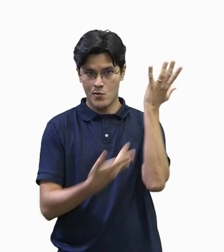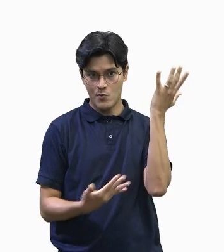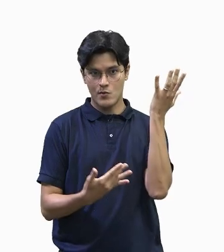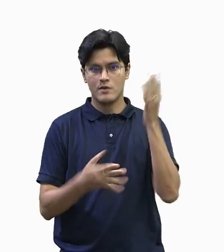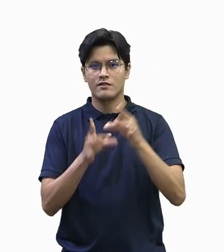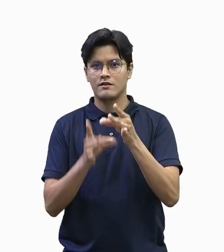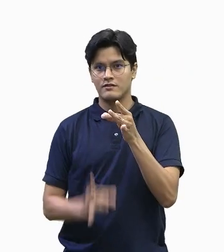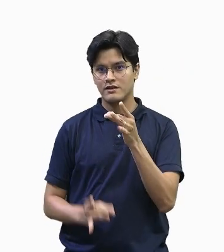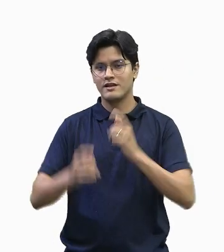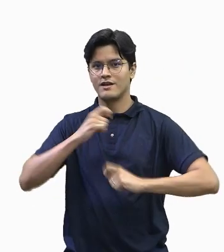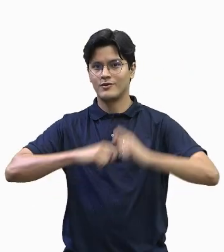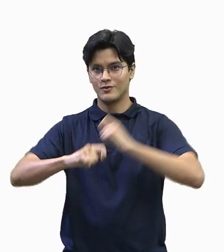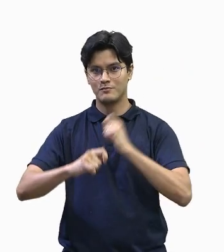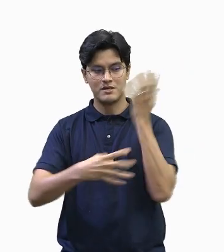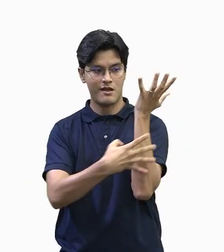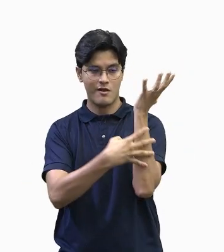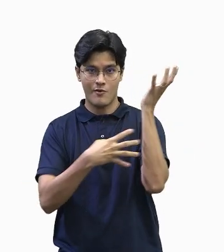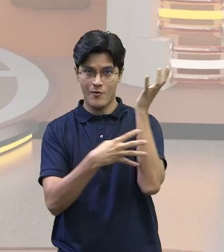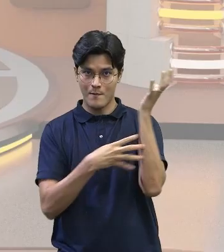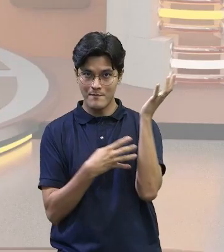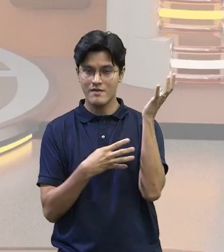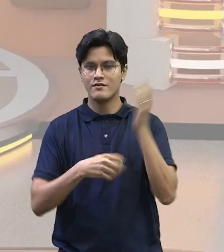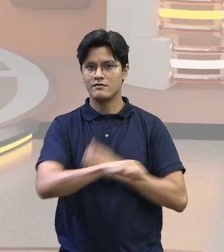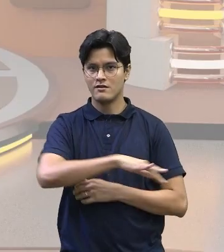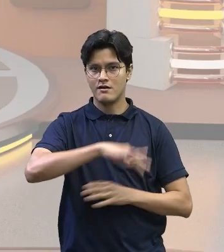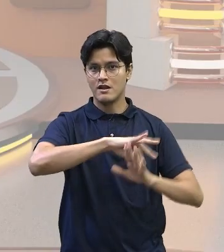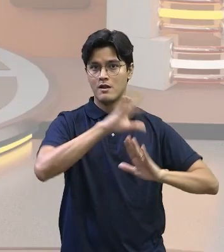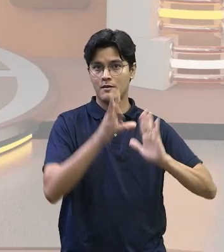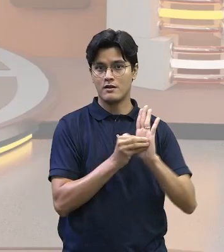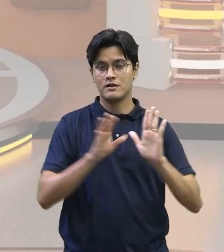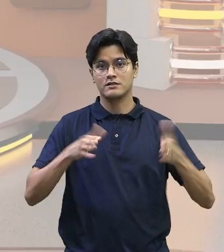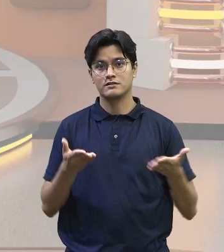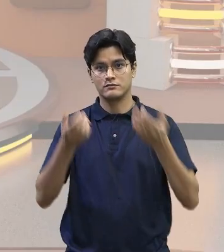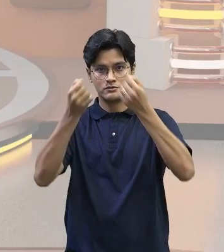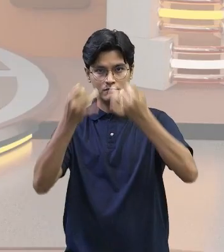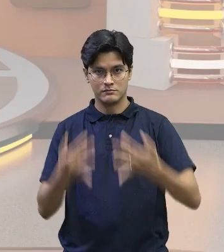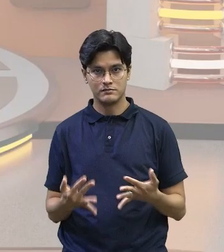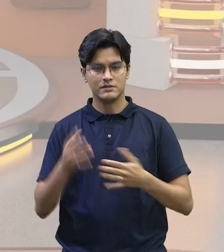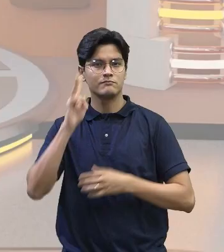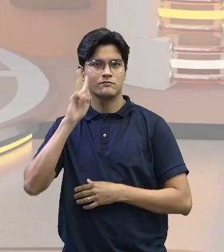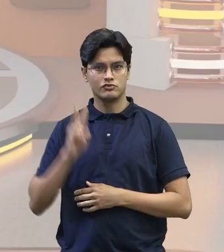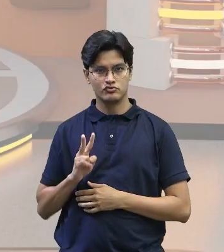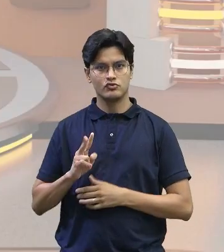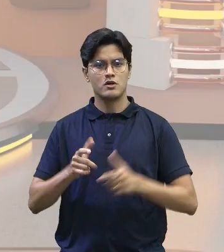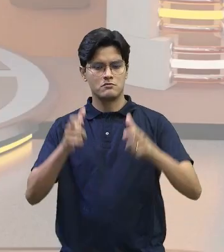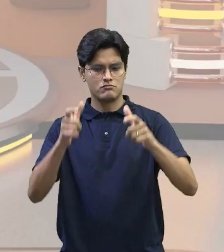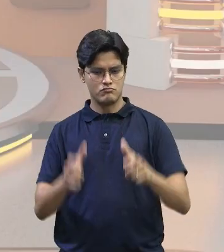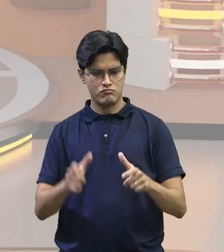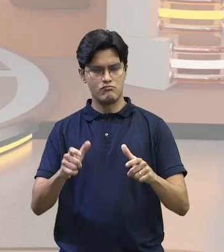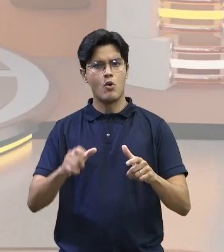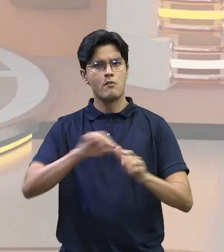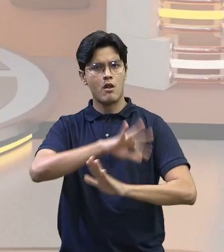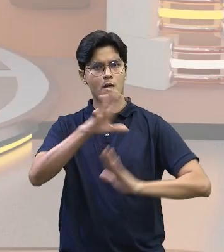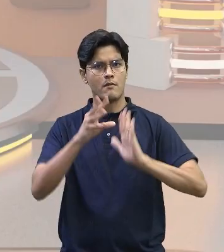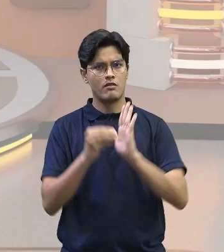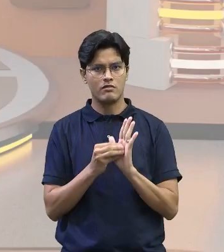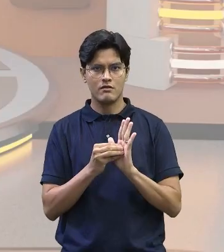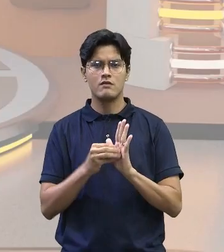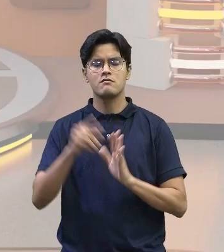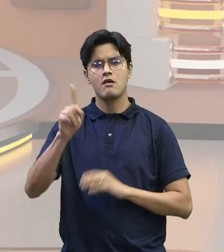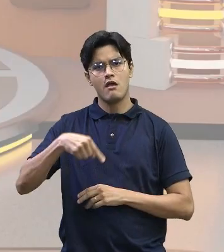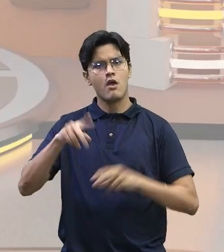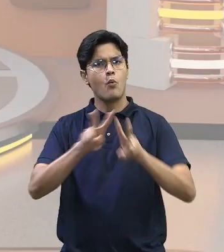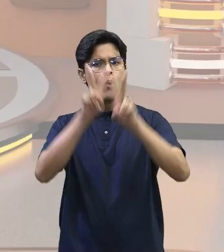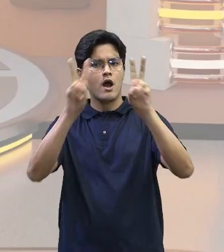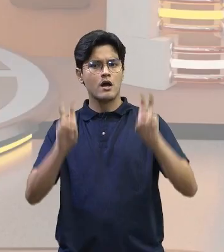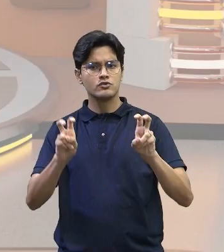na Amazônia. A gente vai falar um pouquinho então da história local, que é, de fato, um dos assuntos da